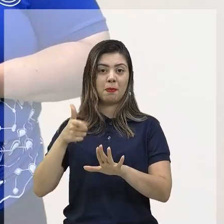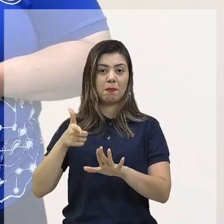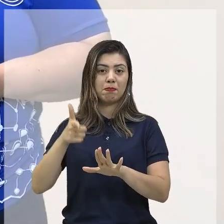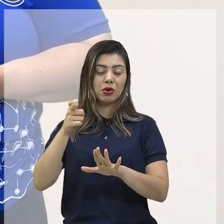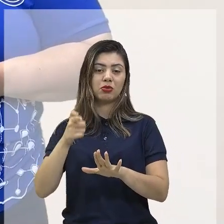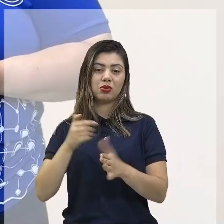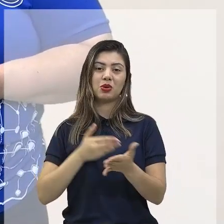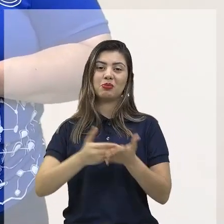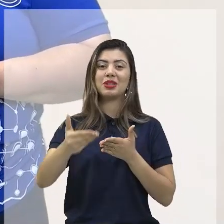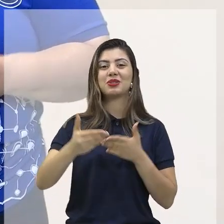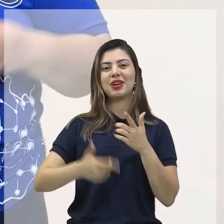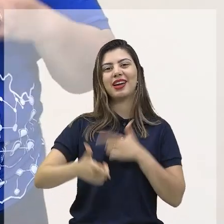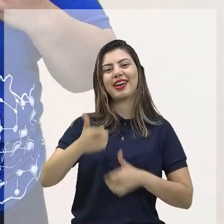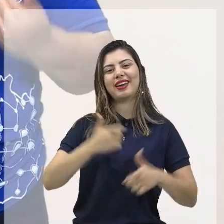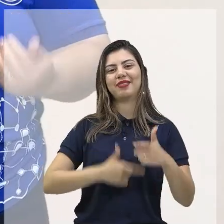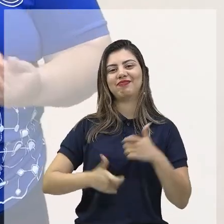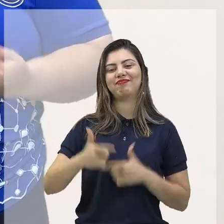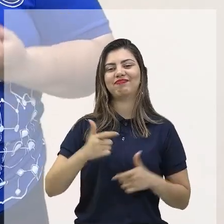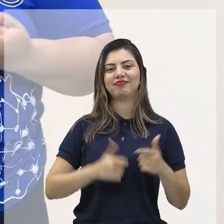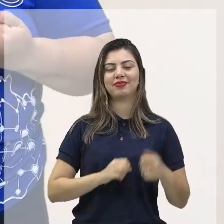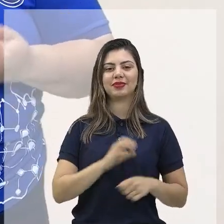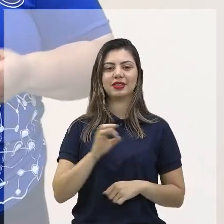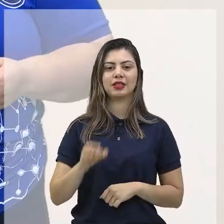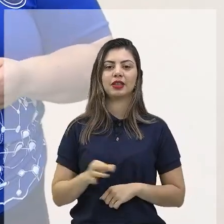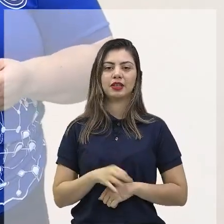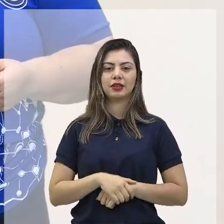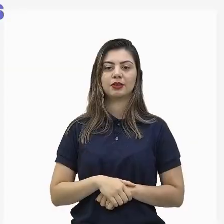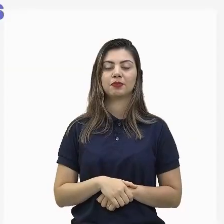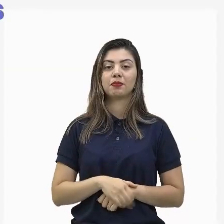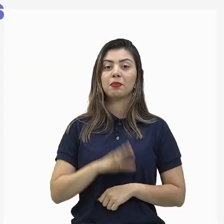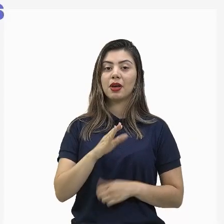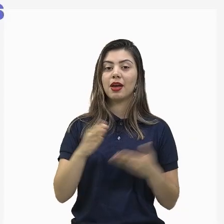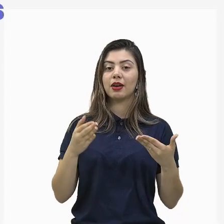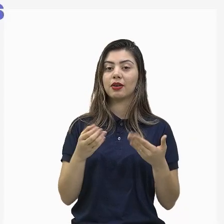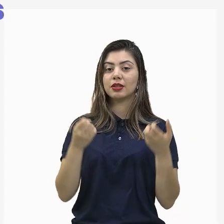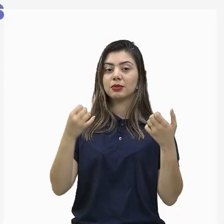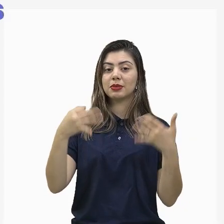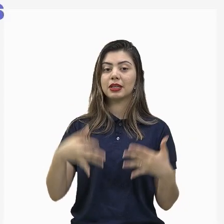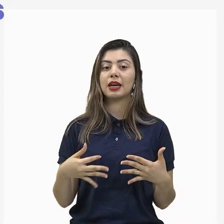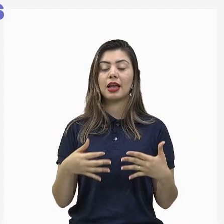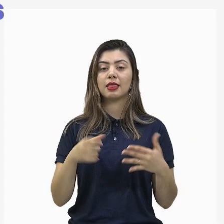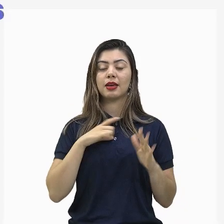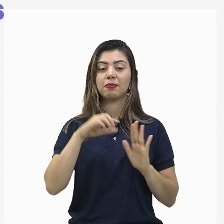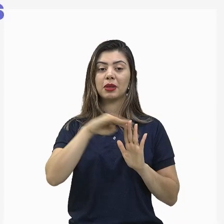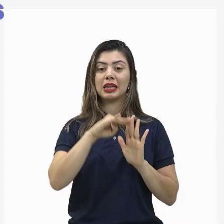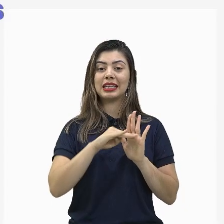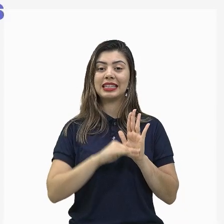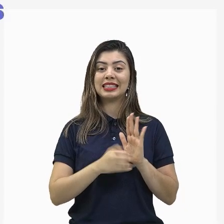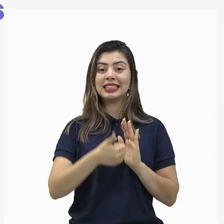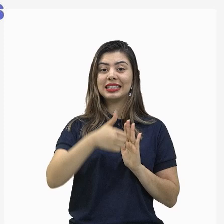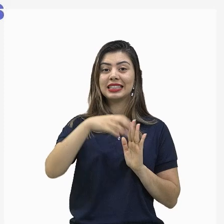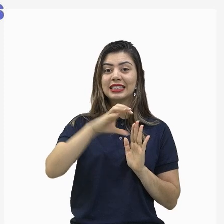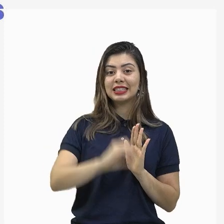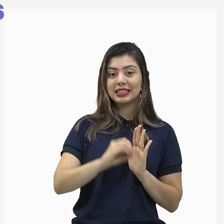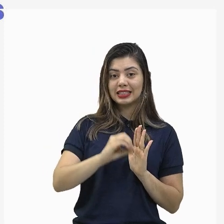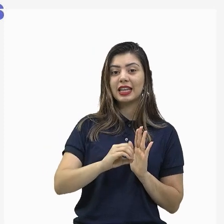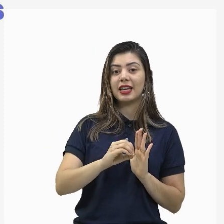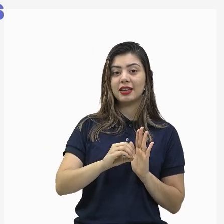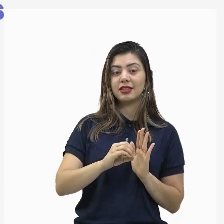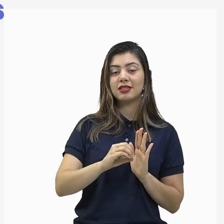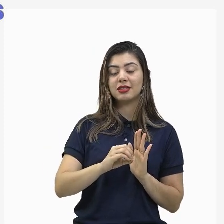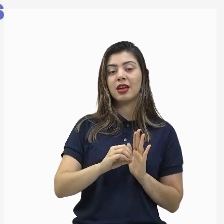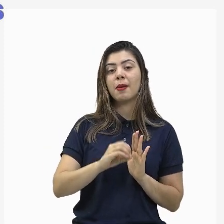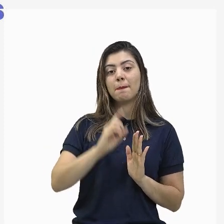guerra. Exatamente por isso, vamos falar então aí das 10 exigências da Áustria-Hungria à